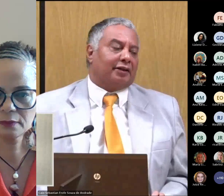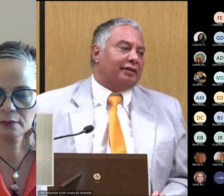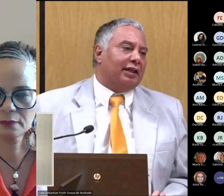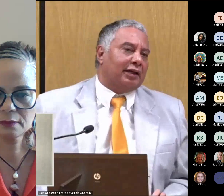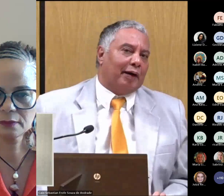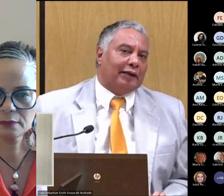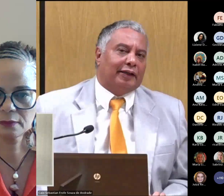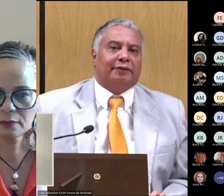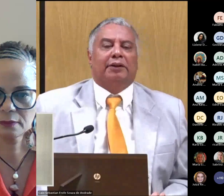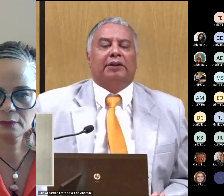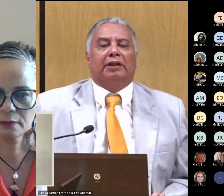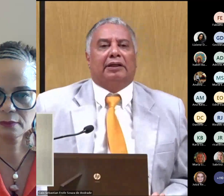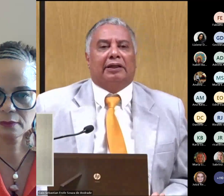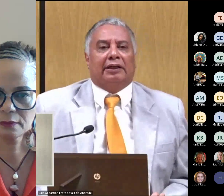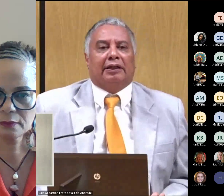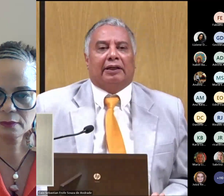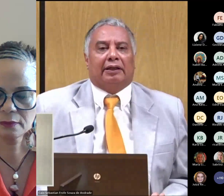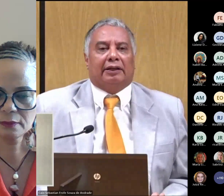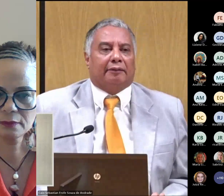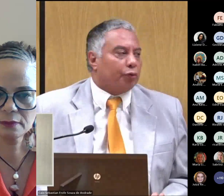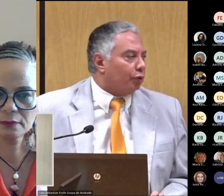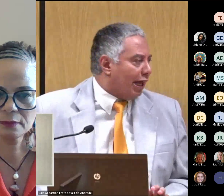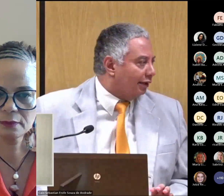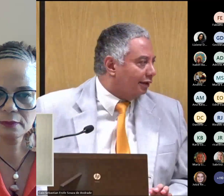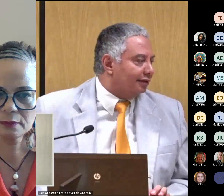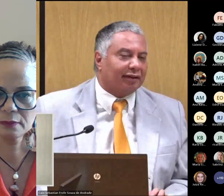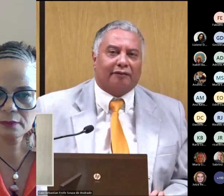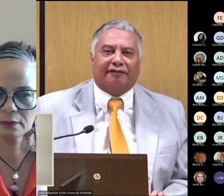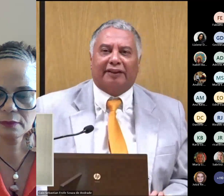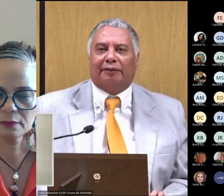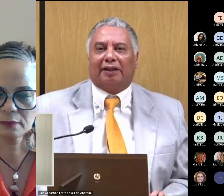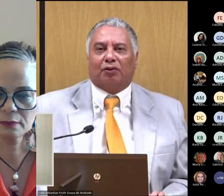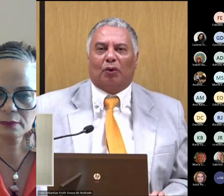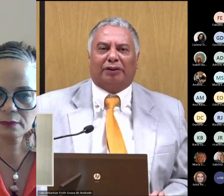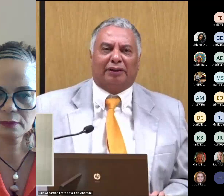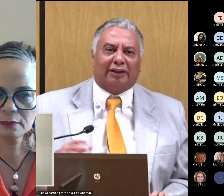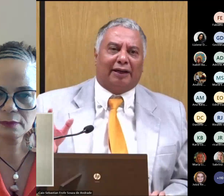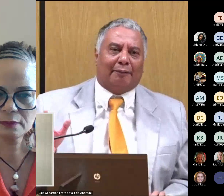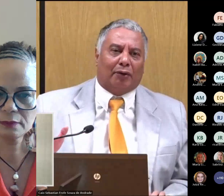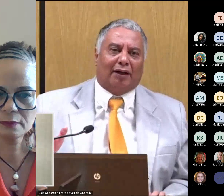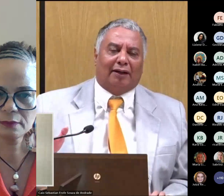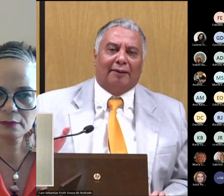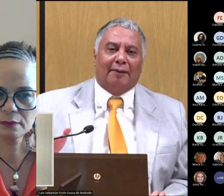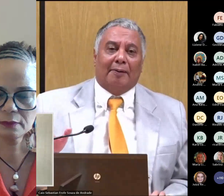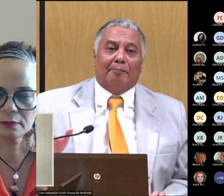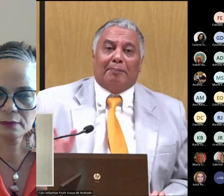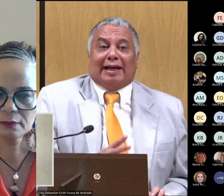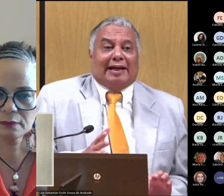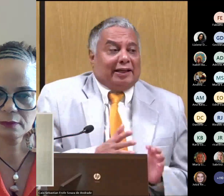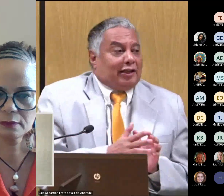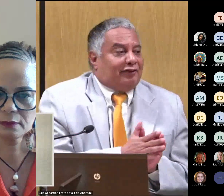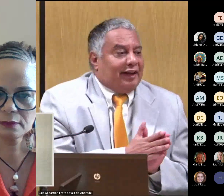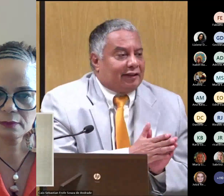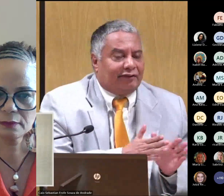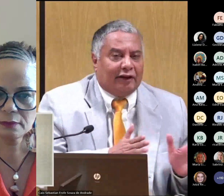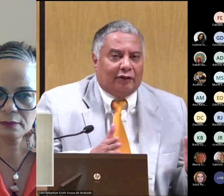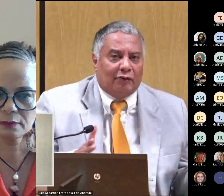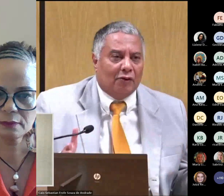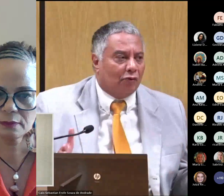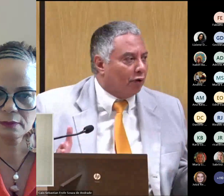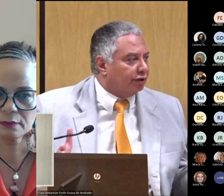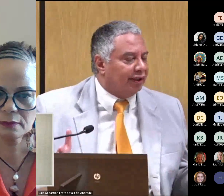gente acha que a gente tá trabalhando eh pro nada você não vê muitas coisas ninguém dá bola mas aí a gente vê se